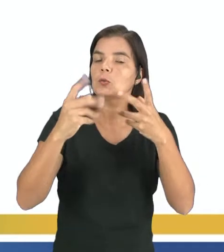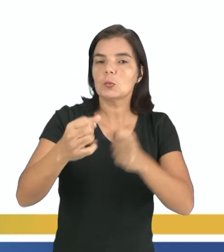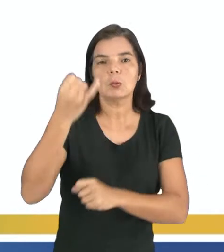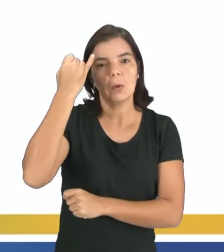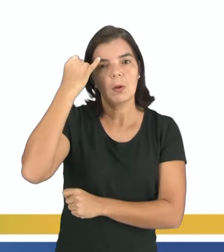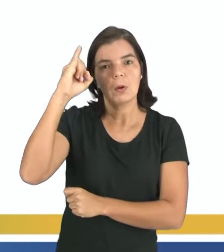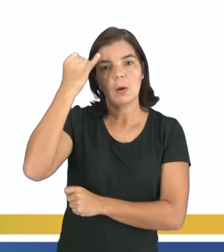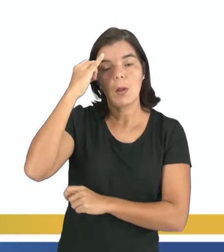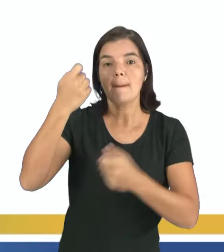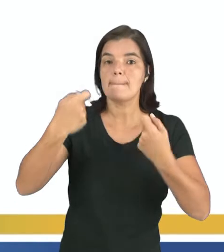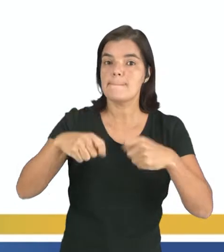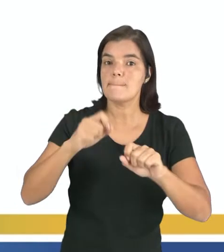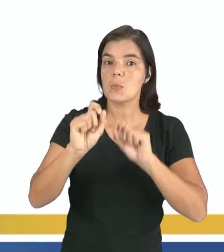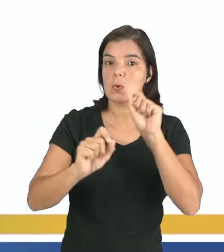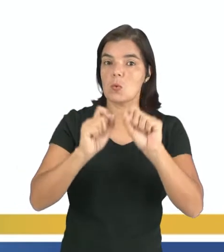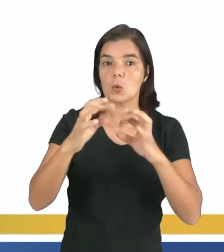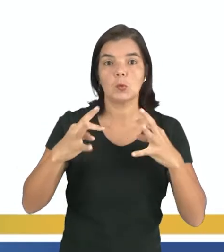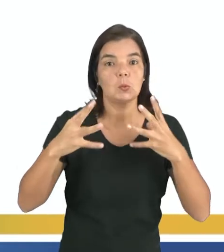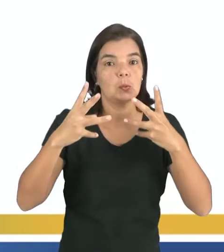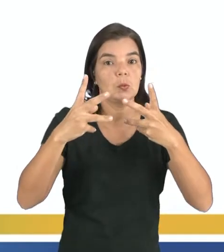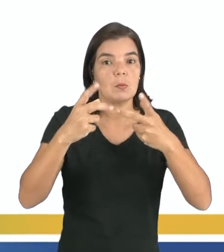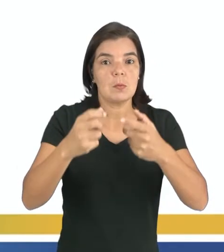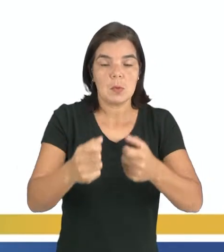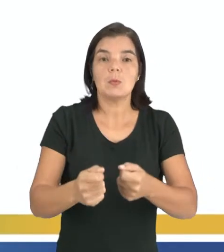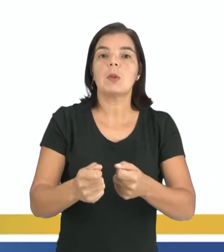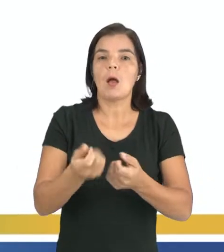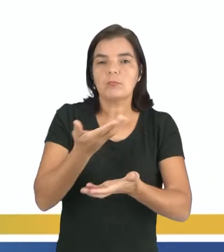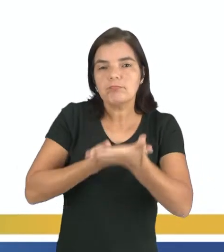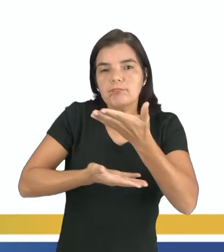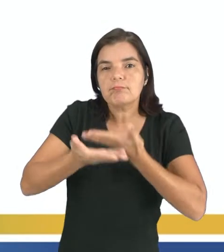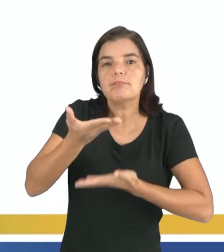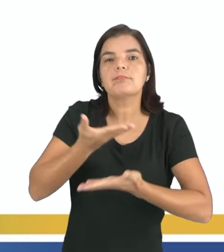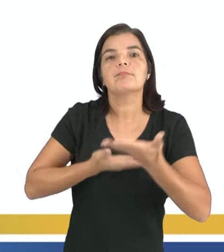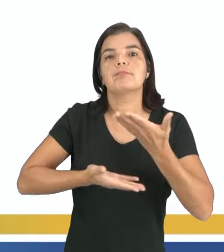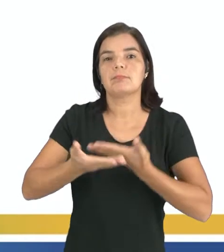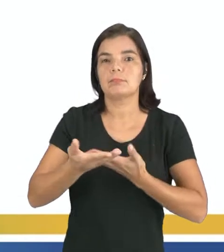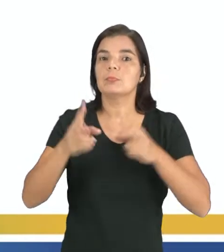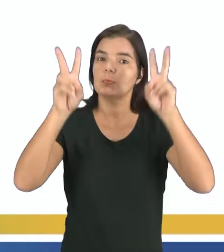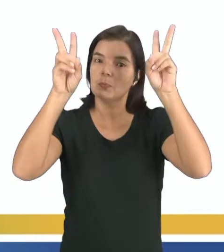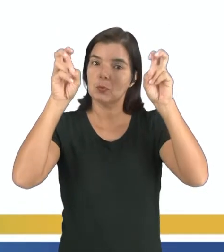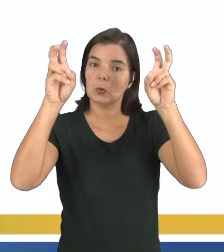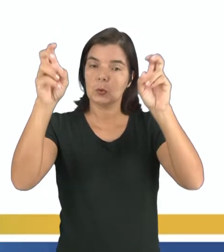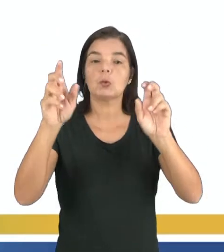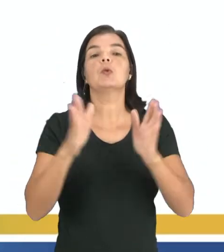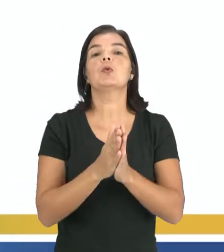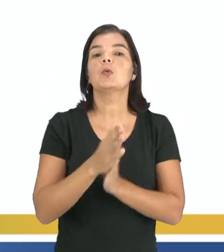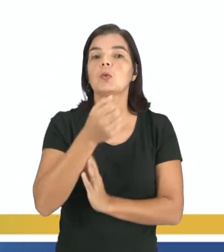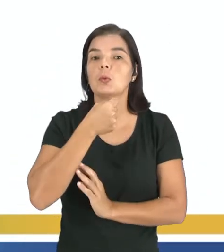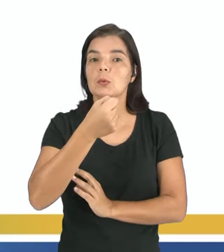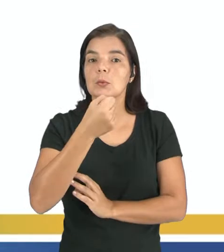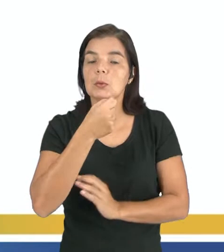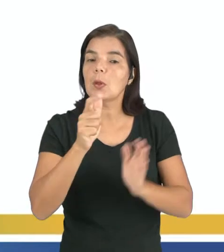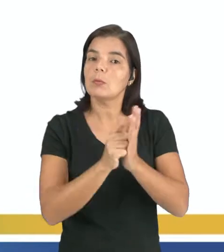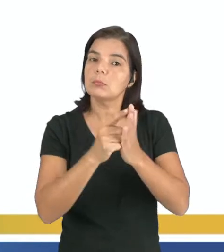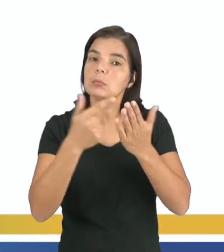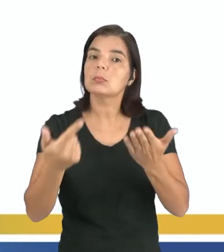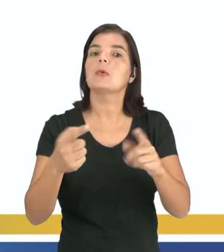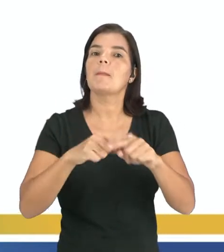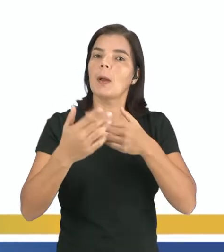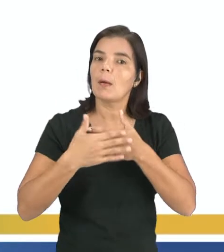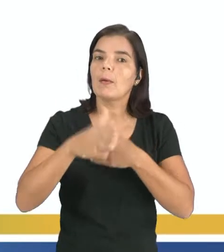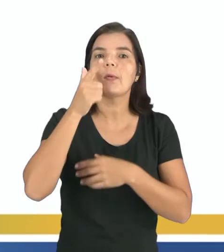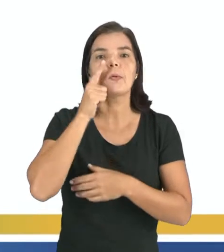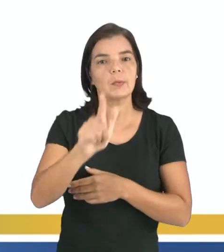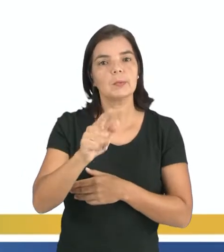ideia, ele precisa estar inteiramente familiarizado com os assuntos jornalísticos para prosseguir, para